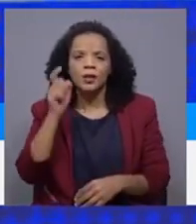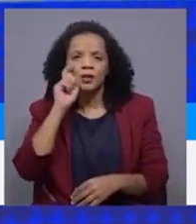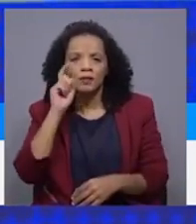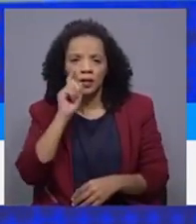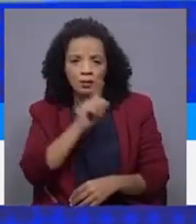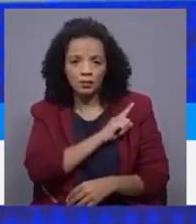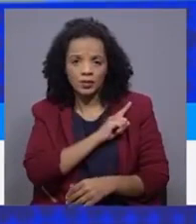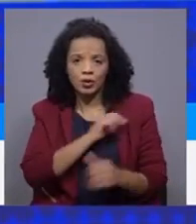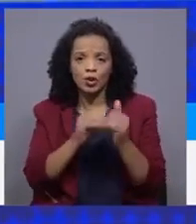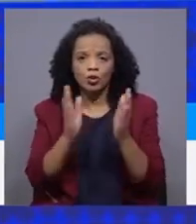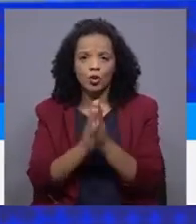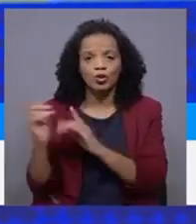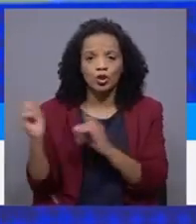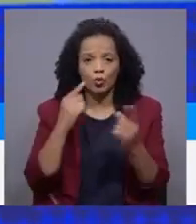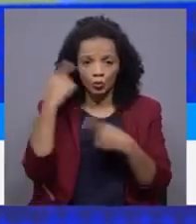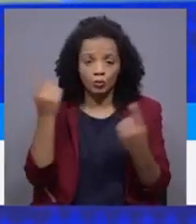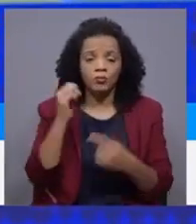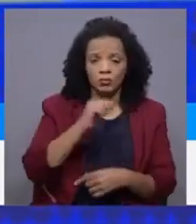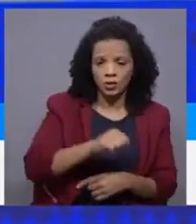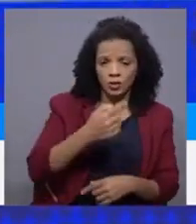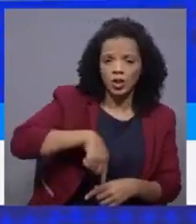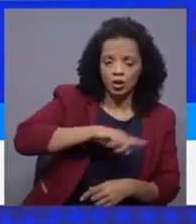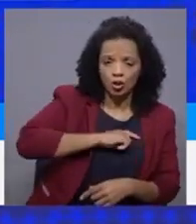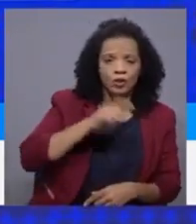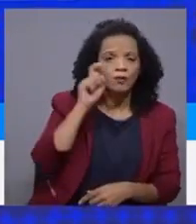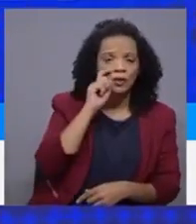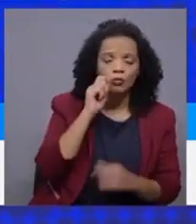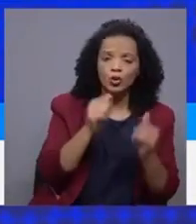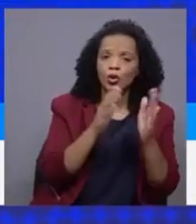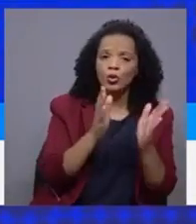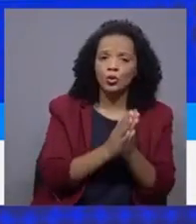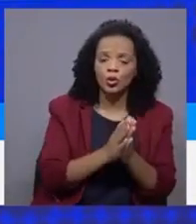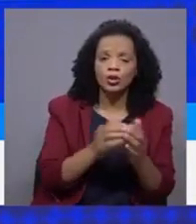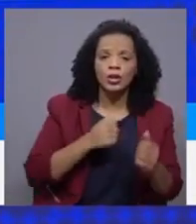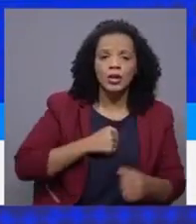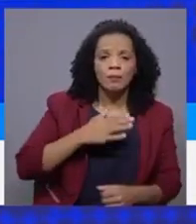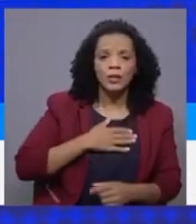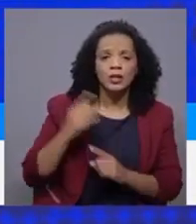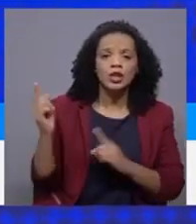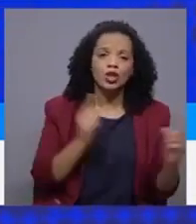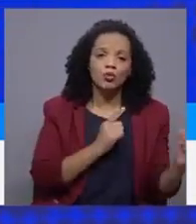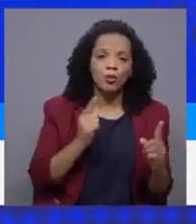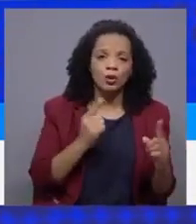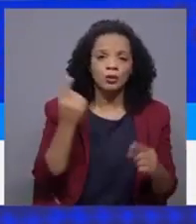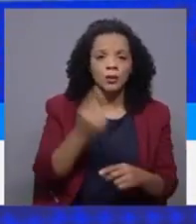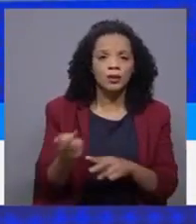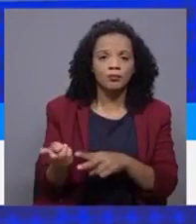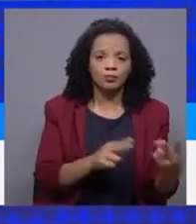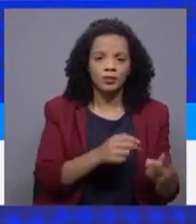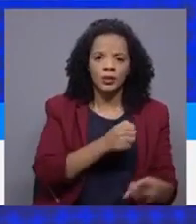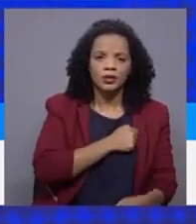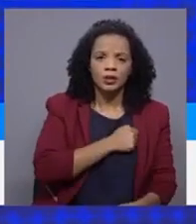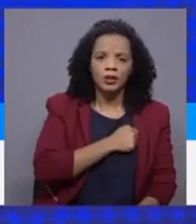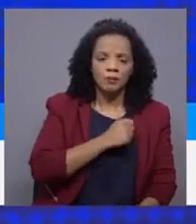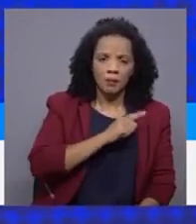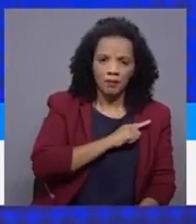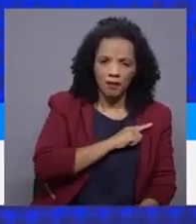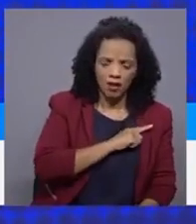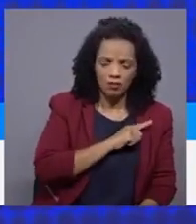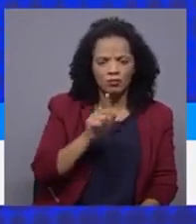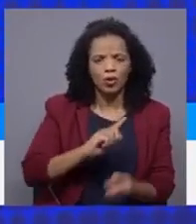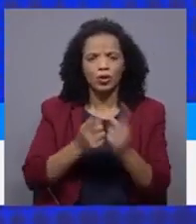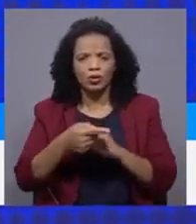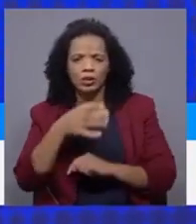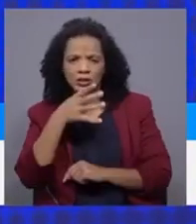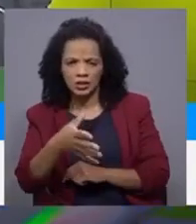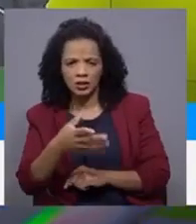de todos os transportes públicos? Exatamente, nós defendemos a privatização de todas as empresas de transportes que são detidas. E isso não é contraditório àquilo que está a dizer, ou seja,